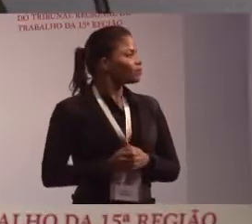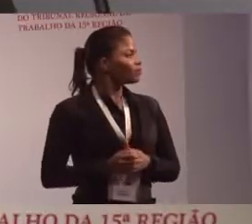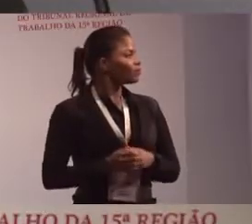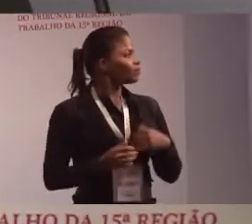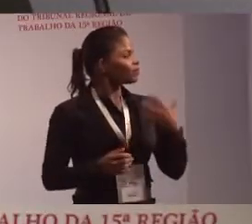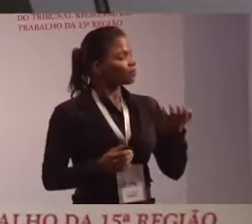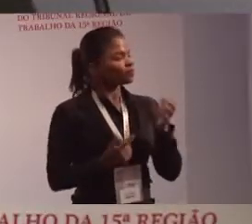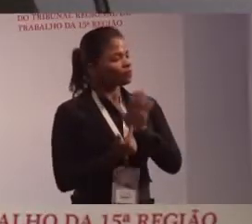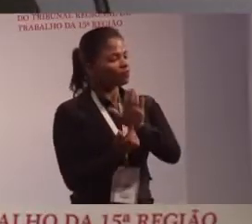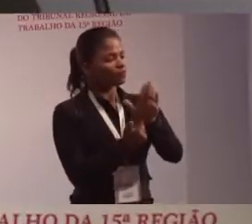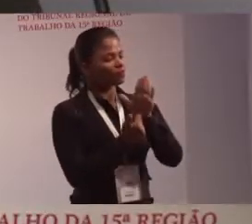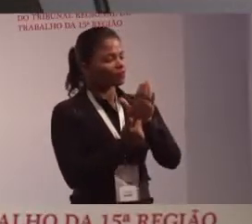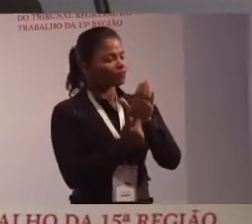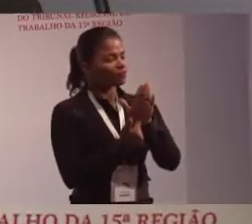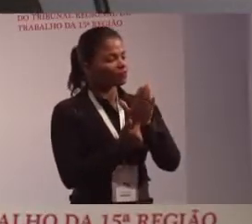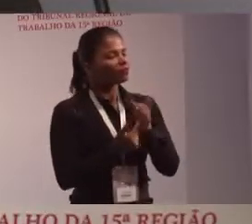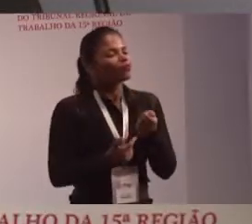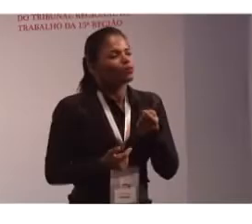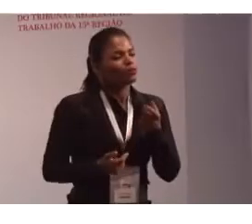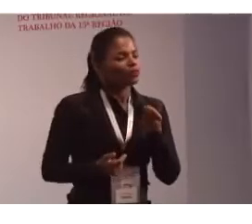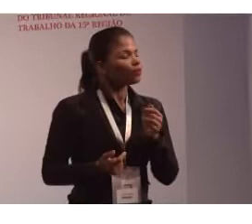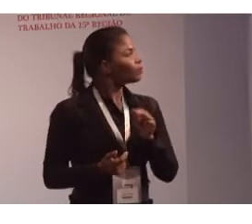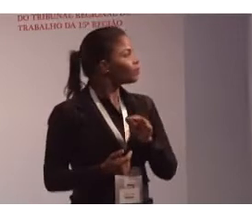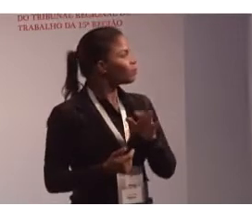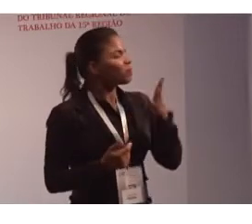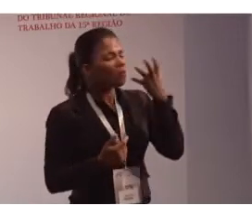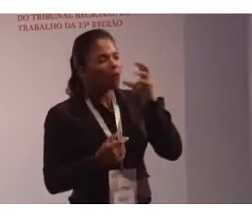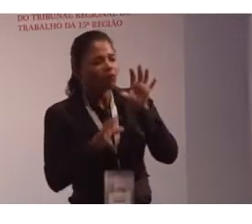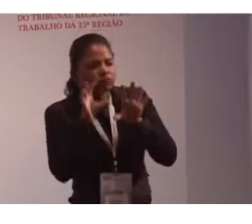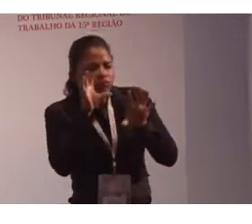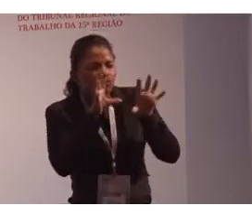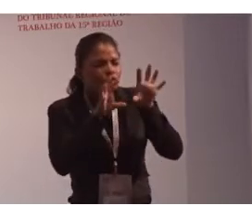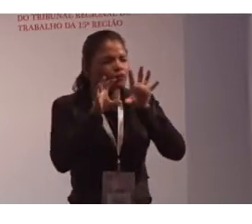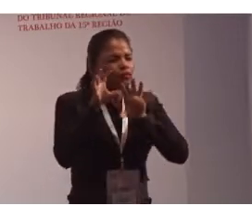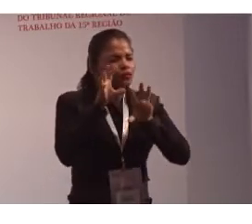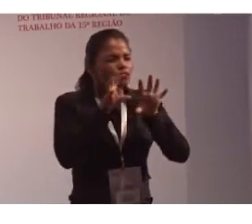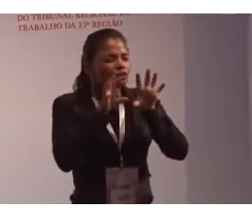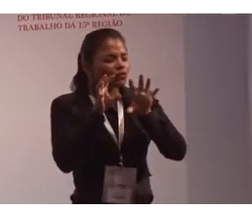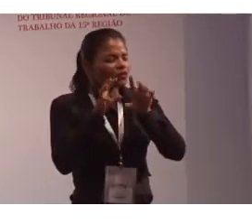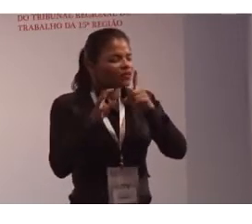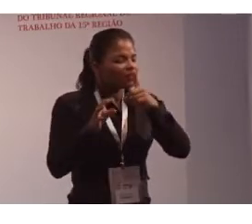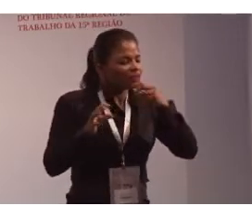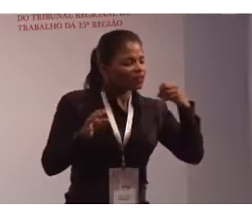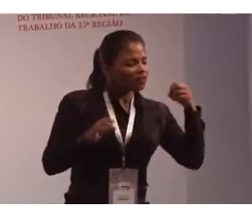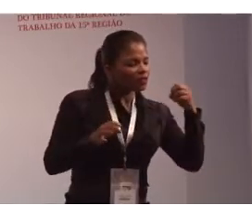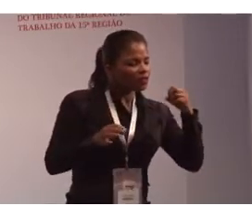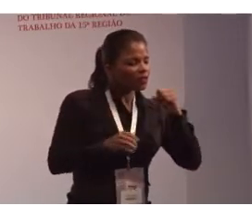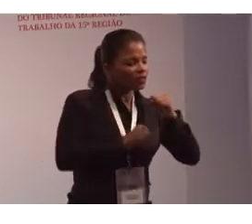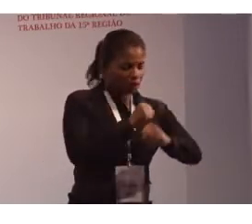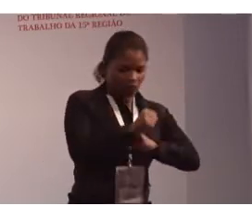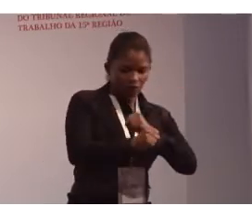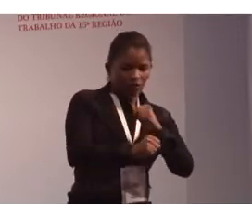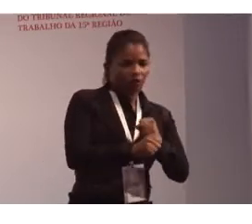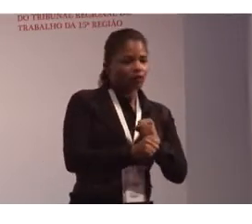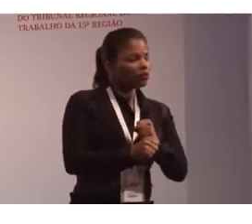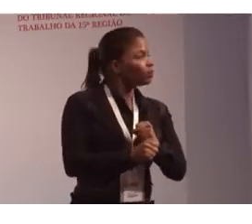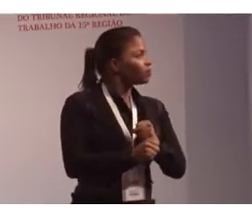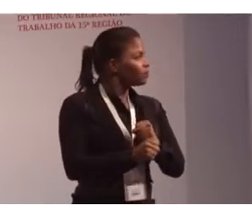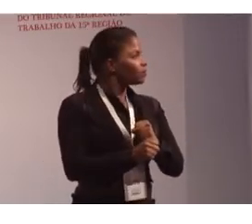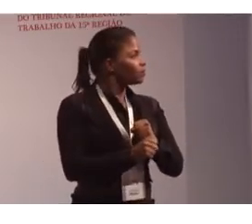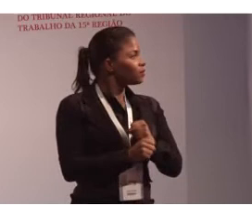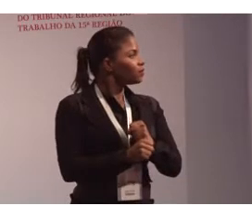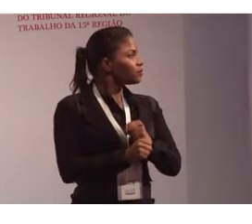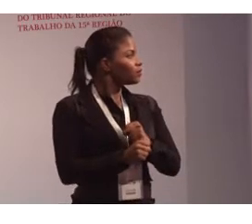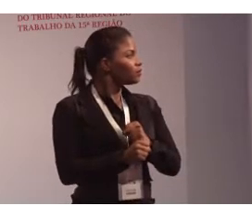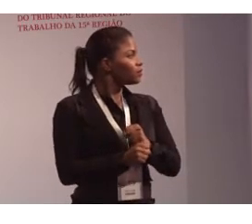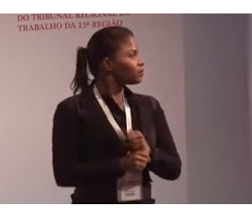eu quero mostrar aqui um pouquinho, saiu assim meio pálido, mas aqueles 100 anos ali são os 100 anos da OIT, como eu tenho certeza que